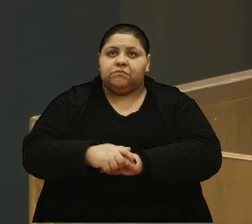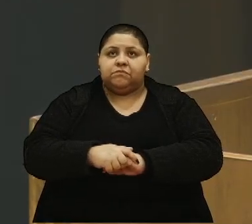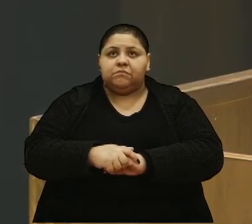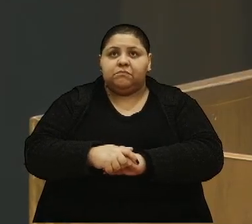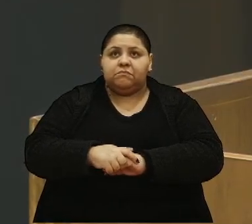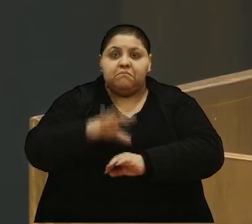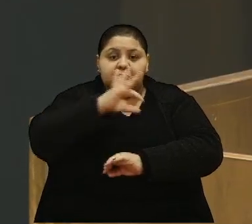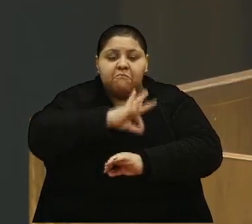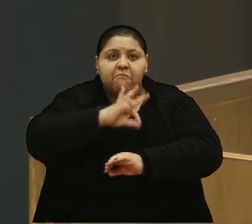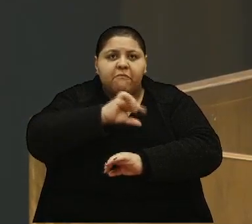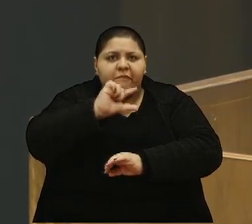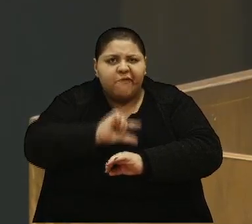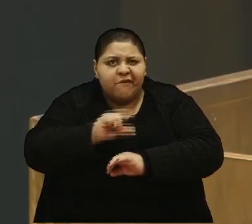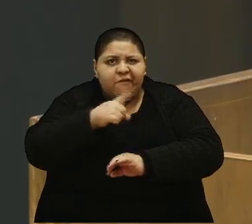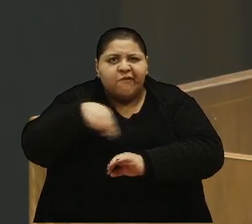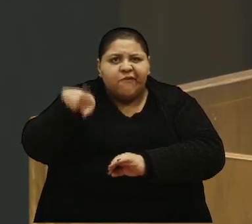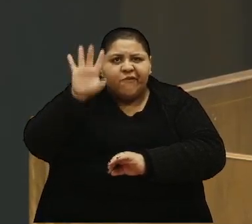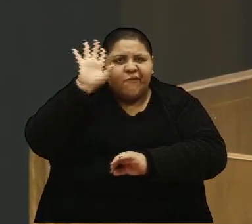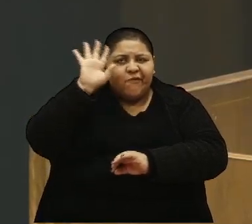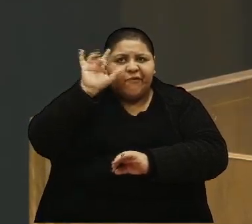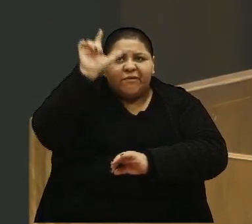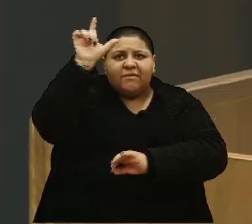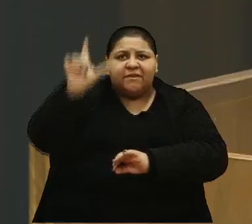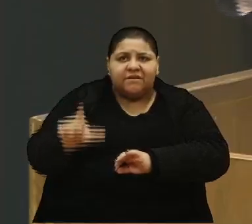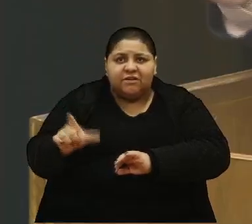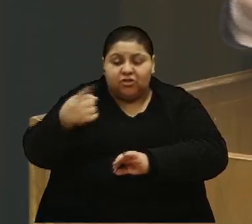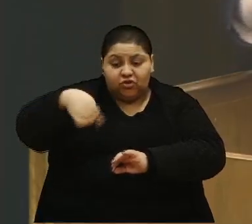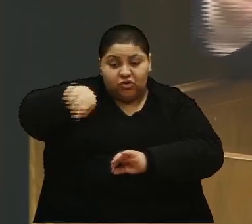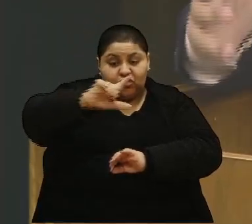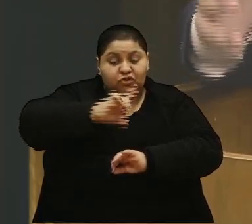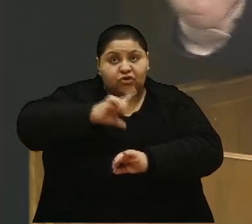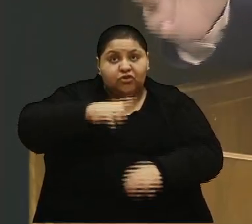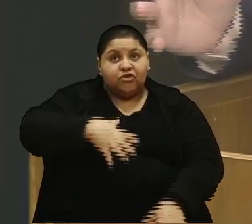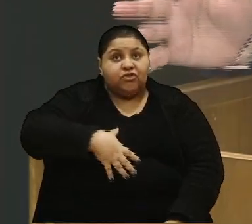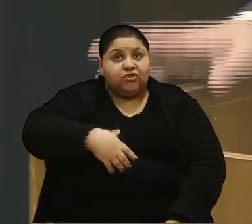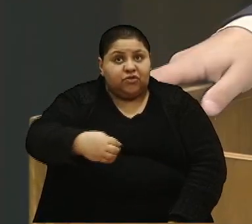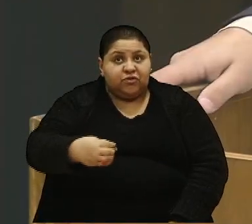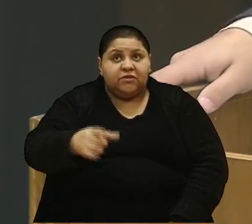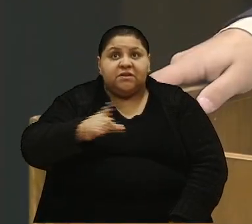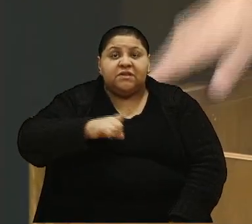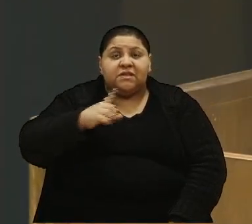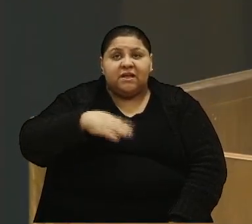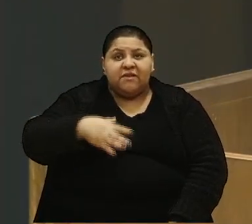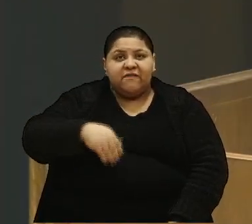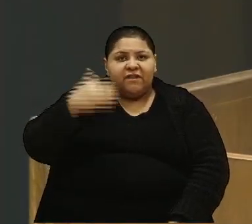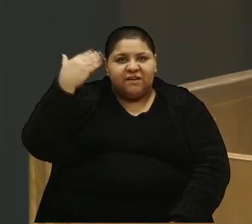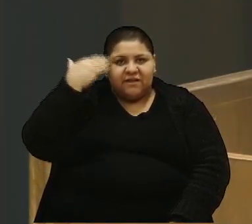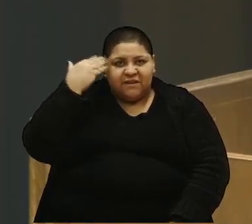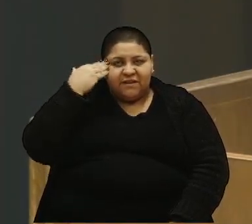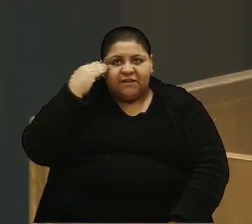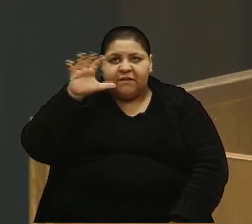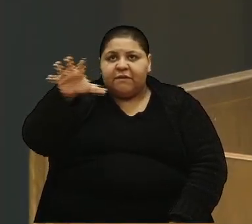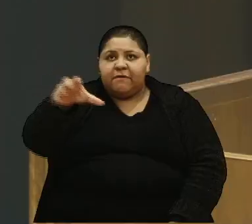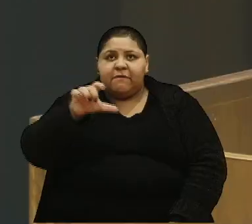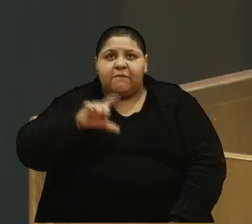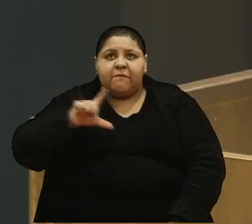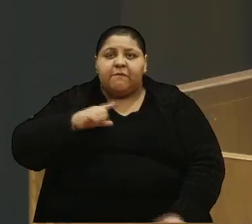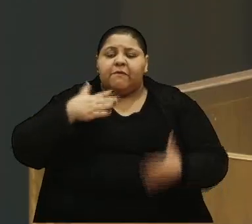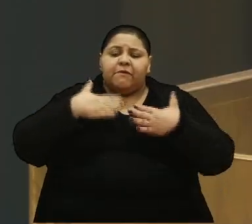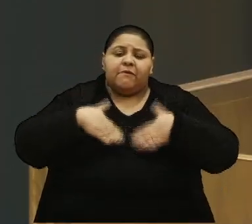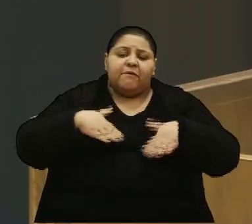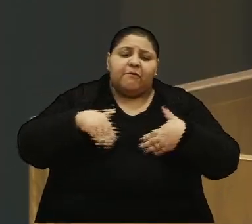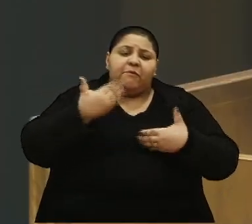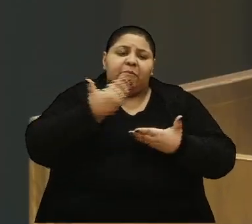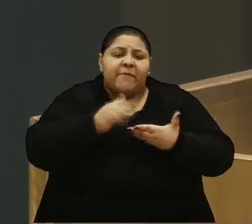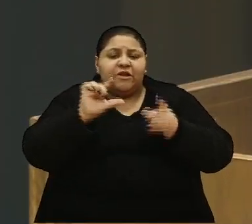Menos ganham. Vocês imaginem uma pessoa, nós que temos filhos ou quem não tem. Quem tem filho sabe como é que é. Pega, tem paciência, às vezes perde um